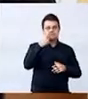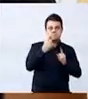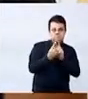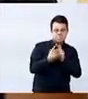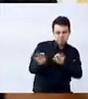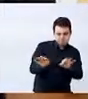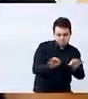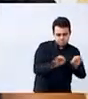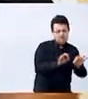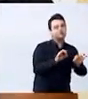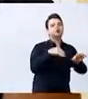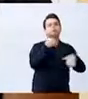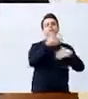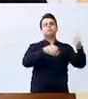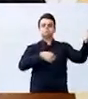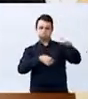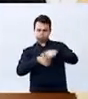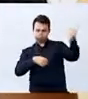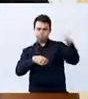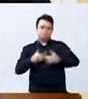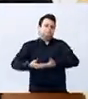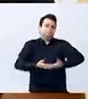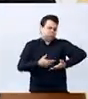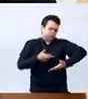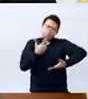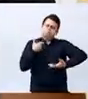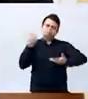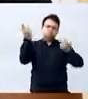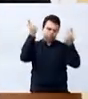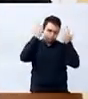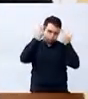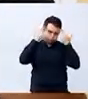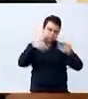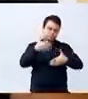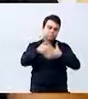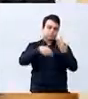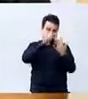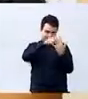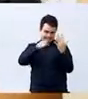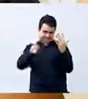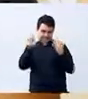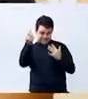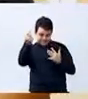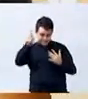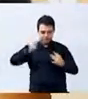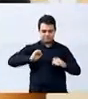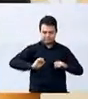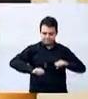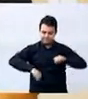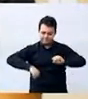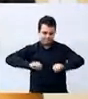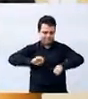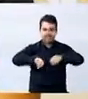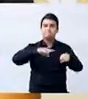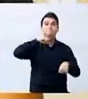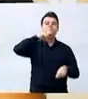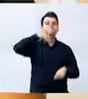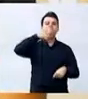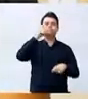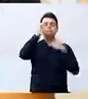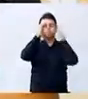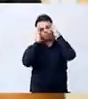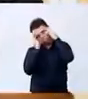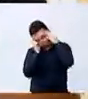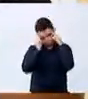aí aí já tava a fase de bebê normal. Quando começou com 6 meses, que é a fase de engatinhar, de coisa, aí ele não sustentava a